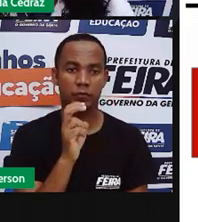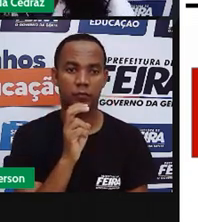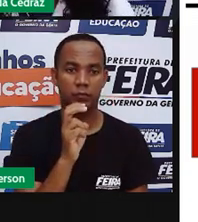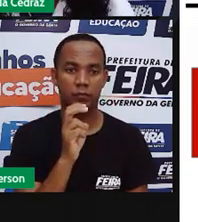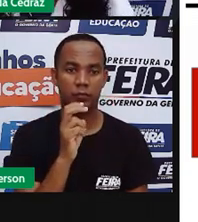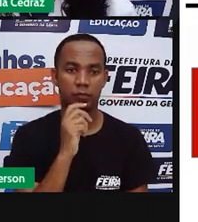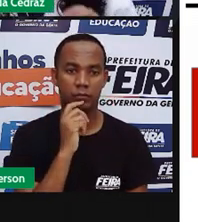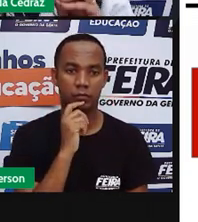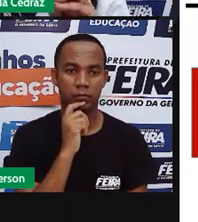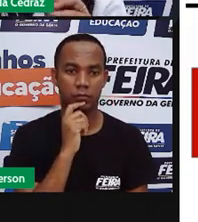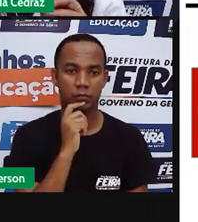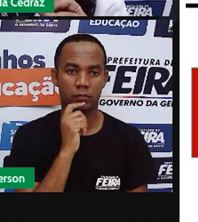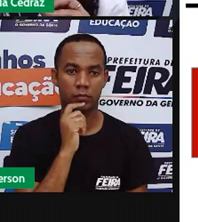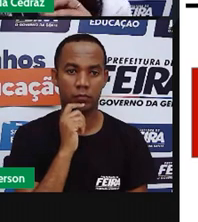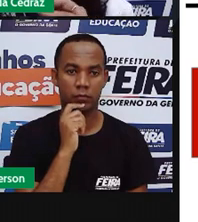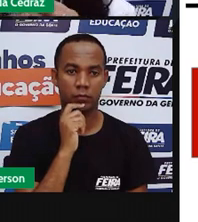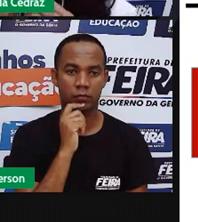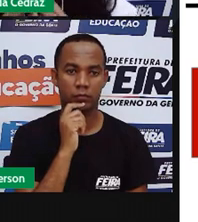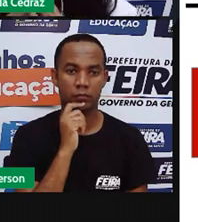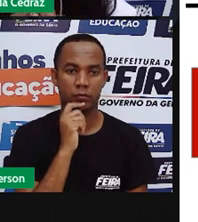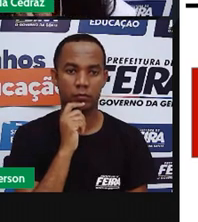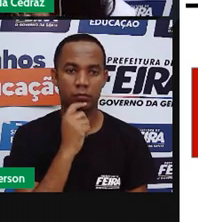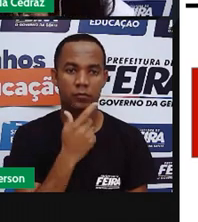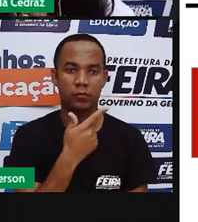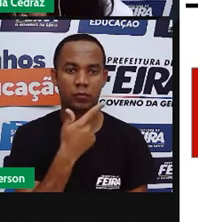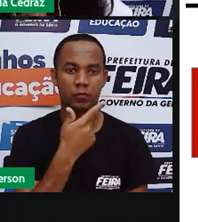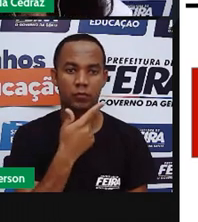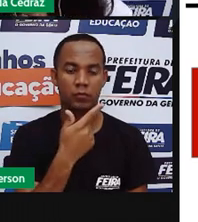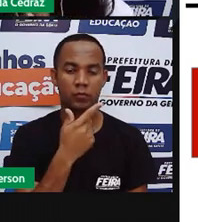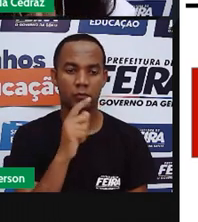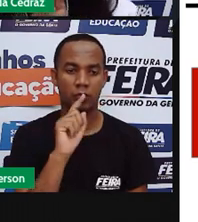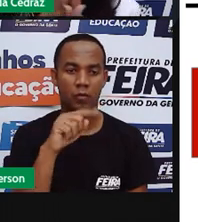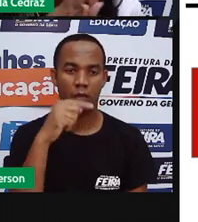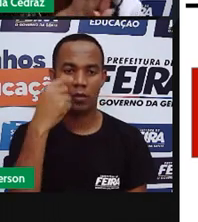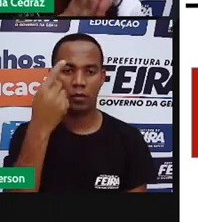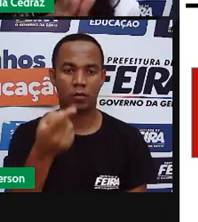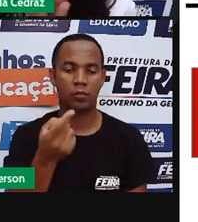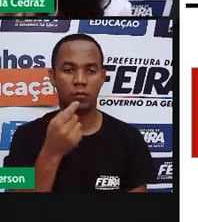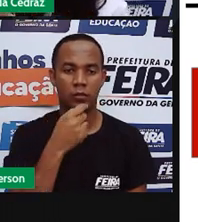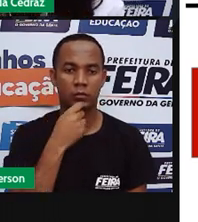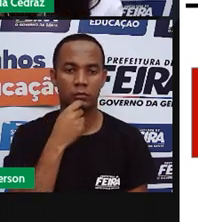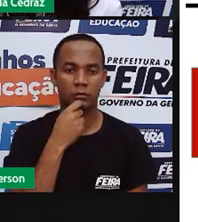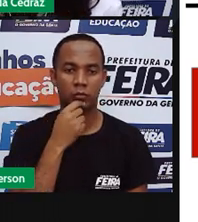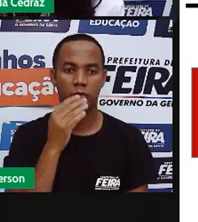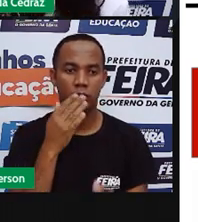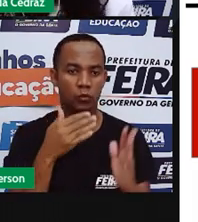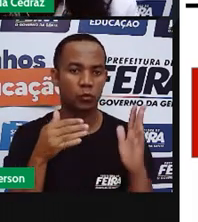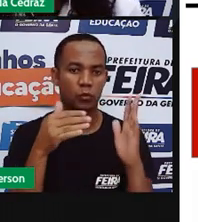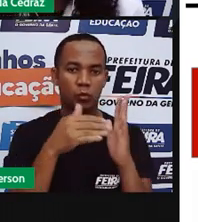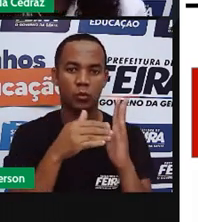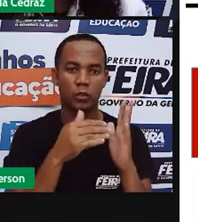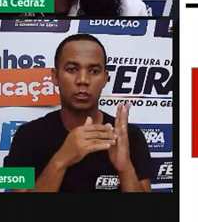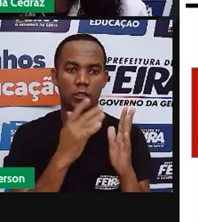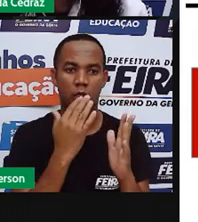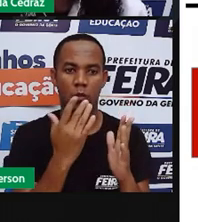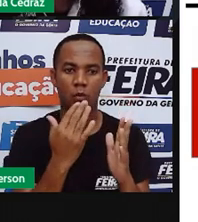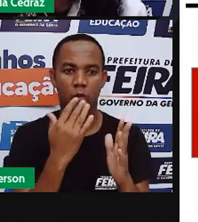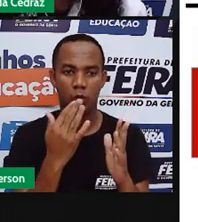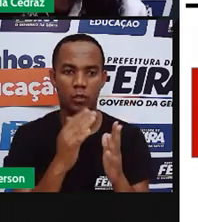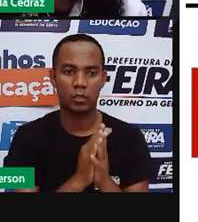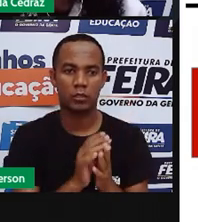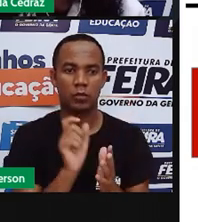Né? O 5. Olha só. A sequência de todas as cores, você